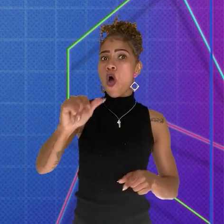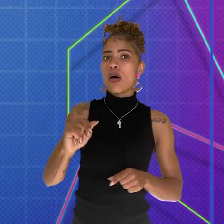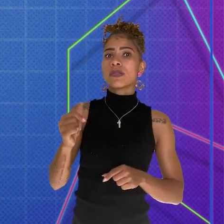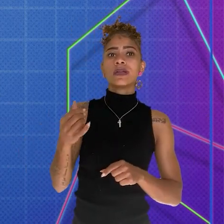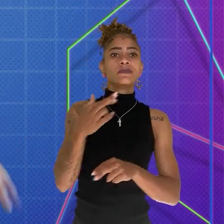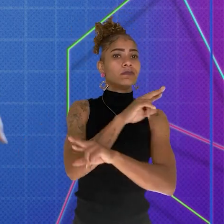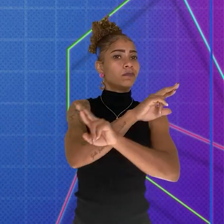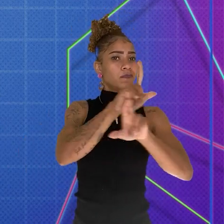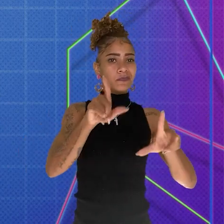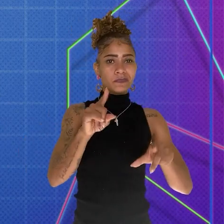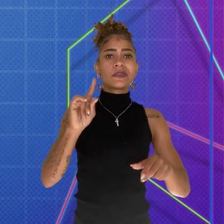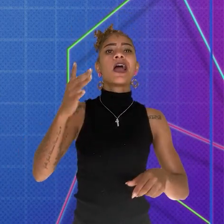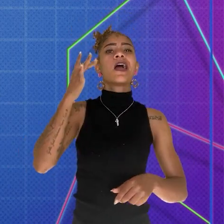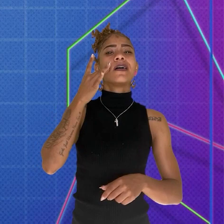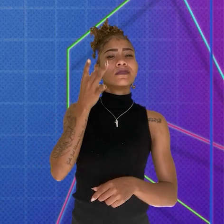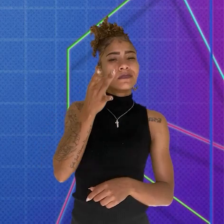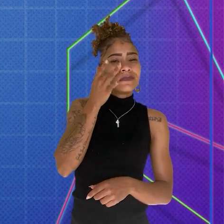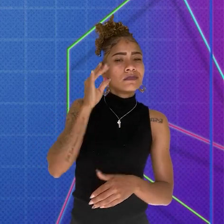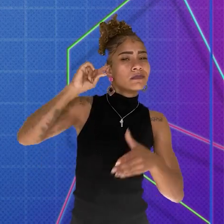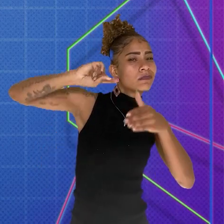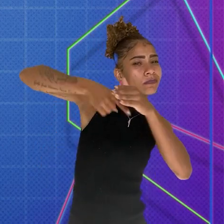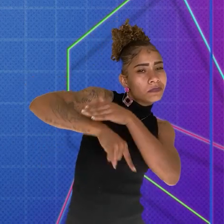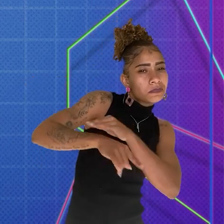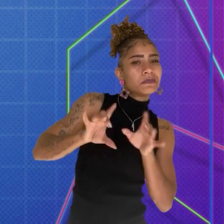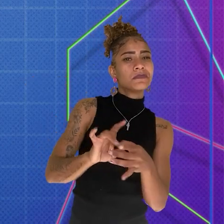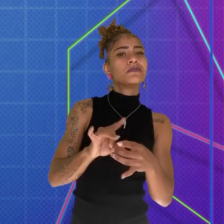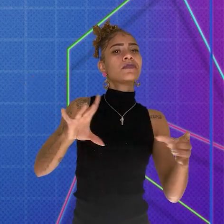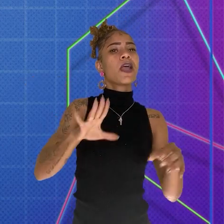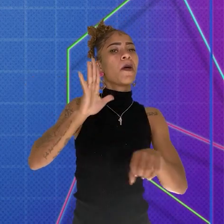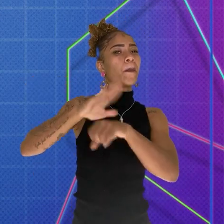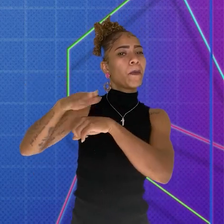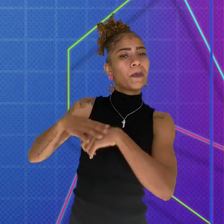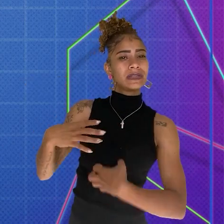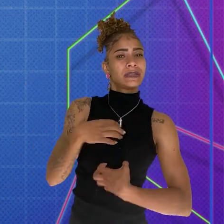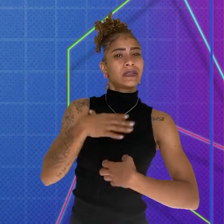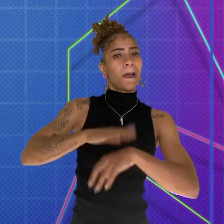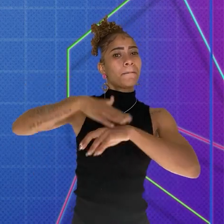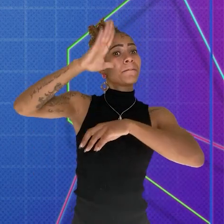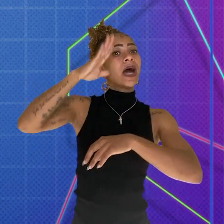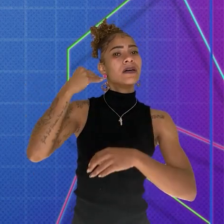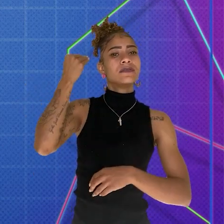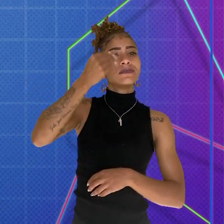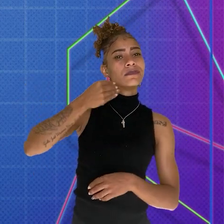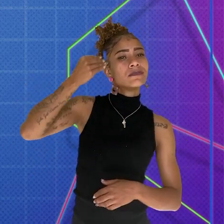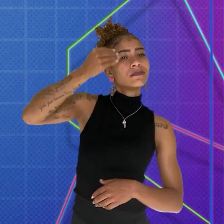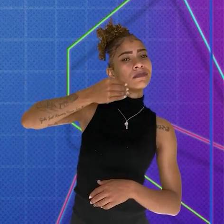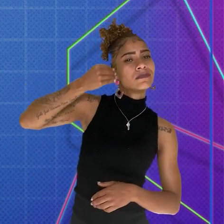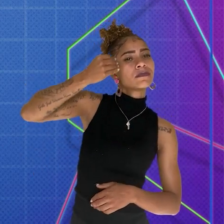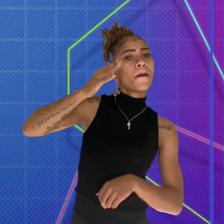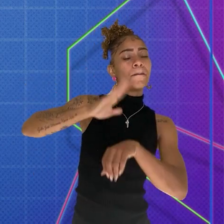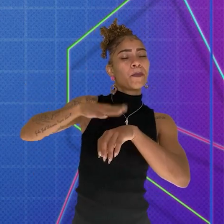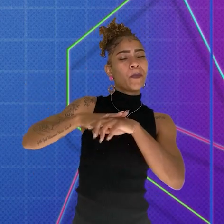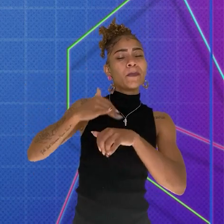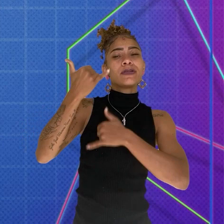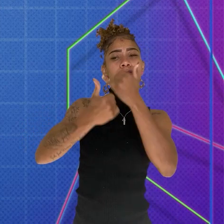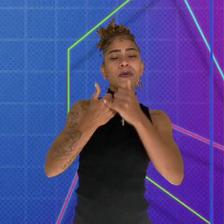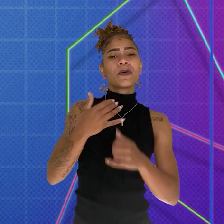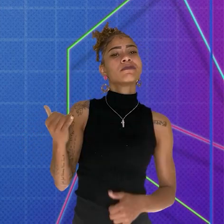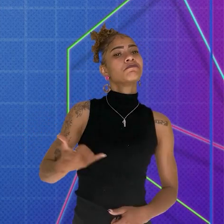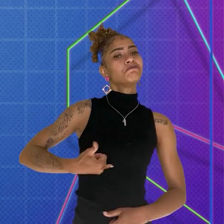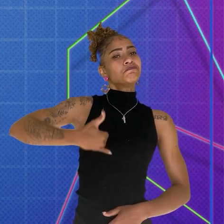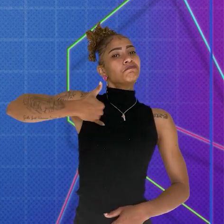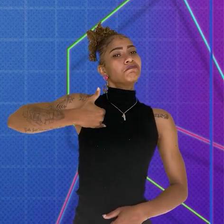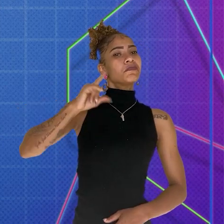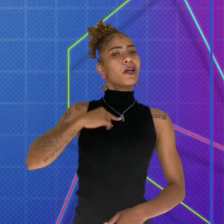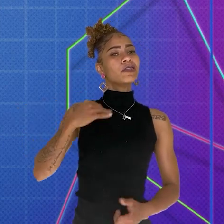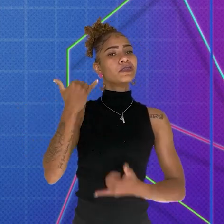criando uma sensação de imersão mais profunda. E isso permite que o jogador se sinta mais envolvido na experiência do jogo e aumenta a sua